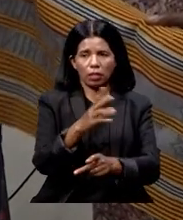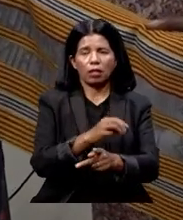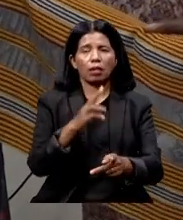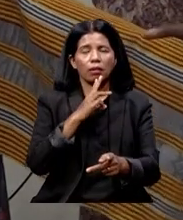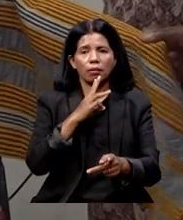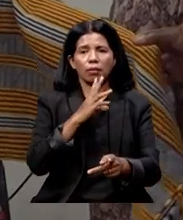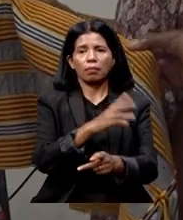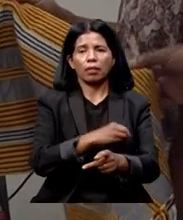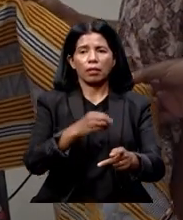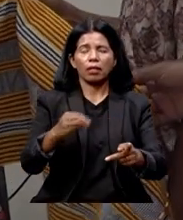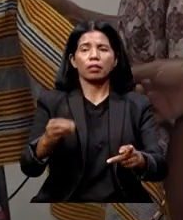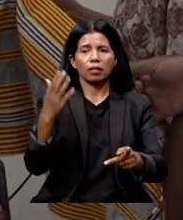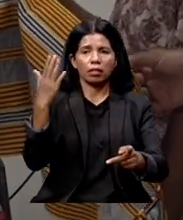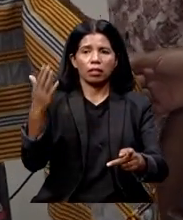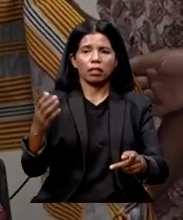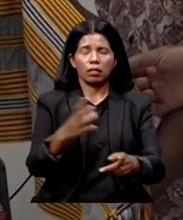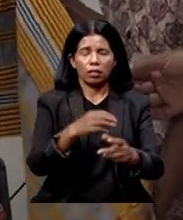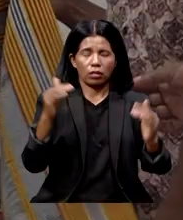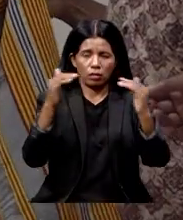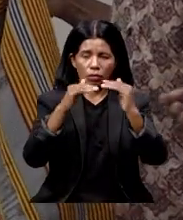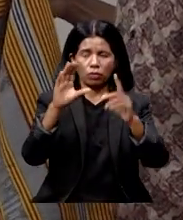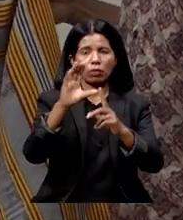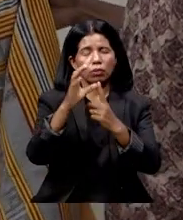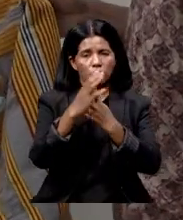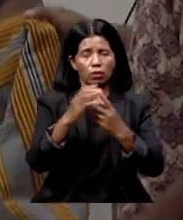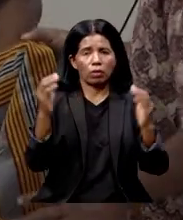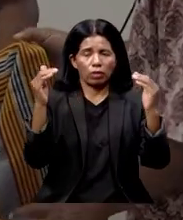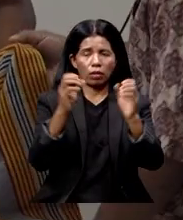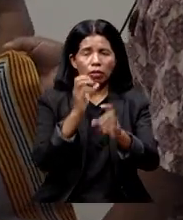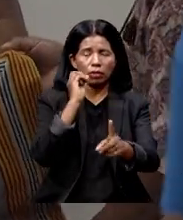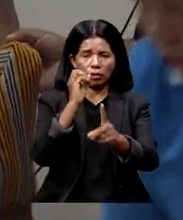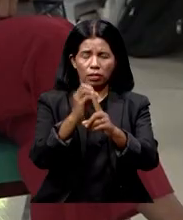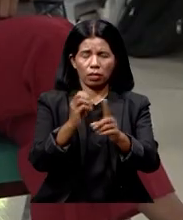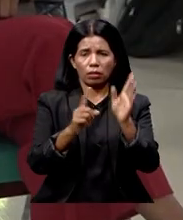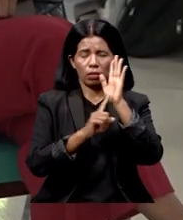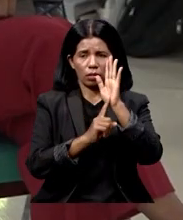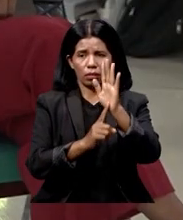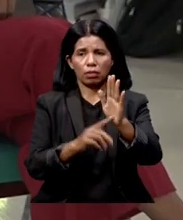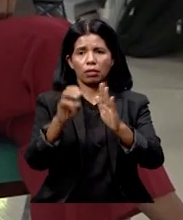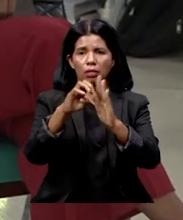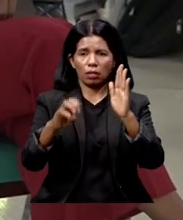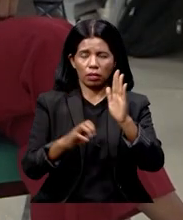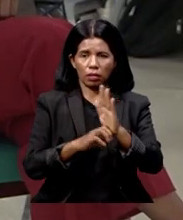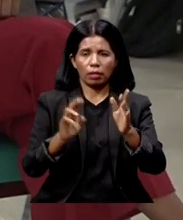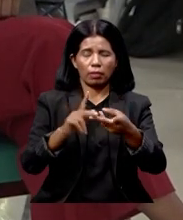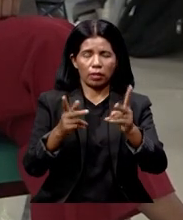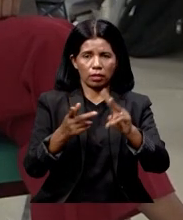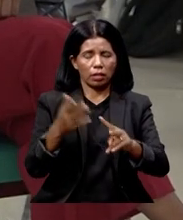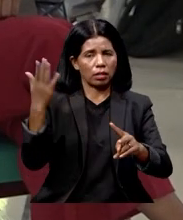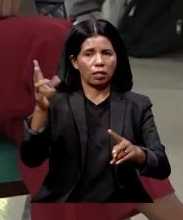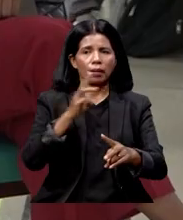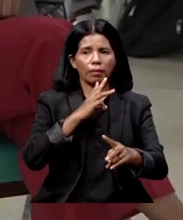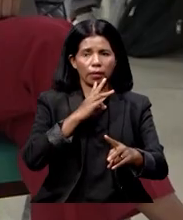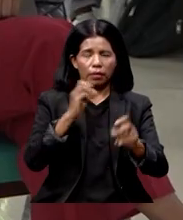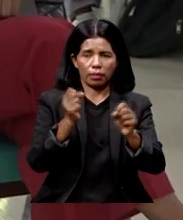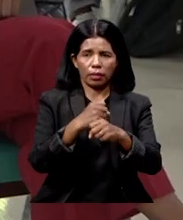no saneamento rurais no Assembleia Cultura objetivo atu bele sai referência ba estado no Seiro e a área B, nune